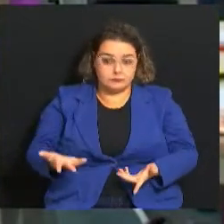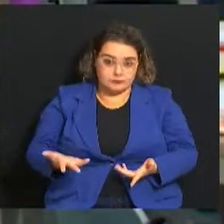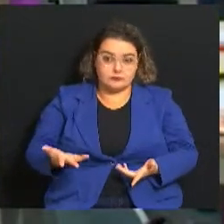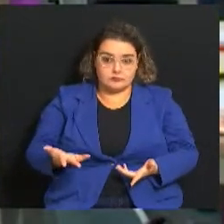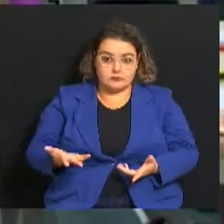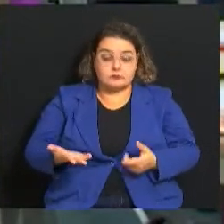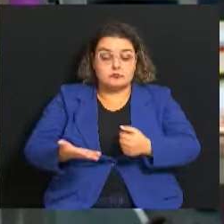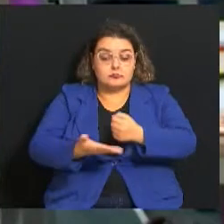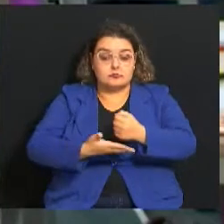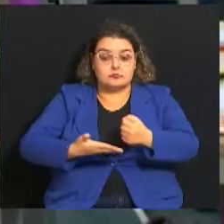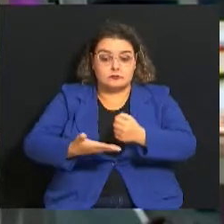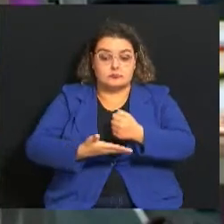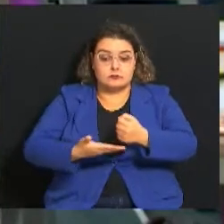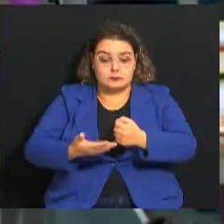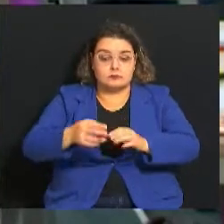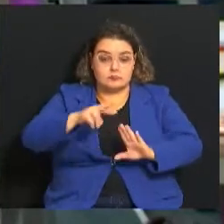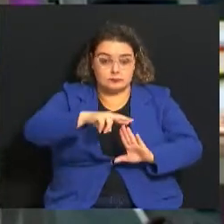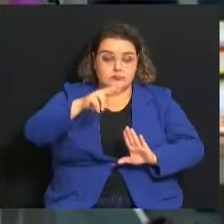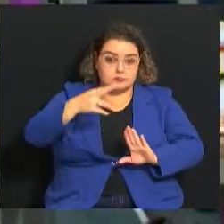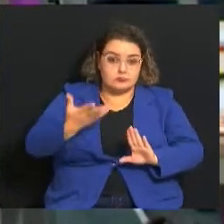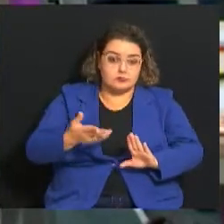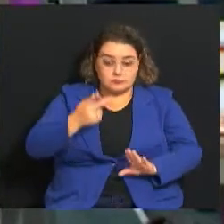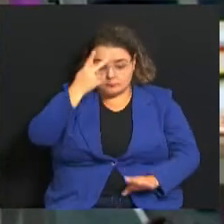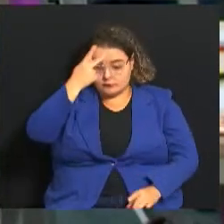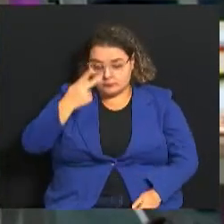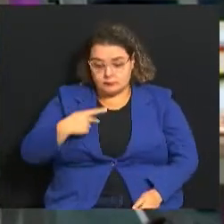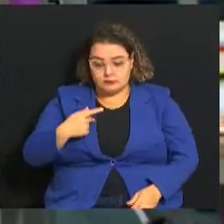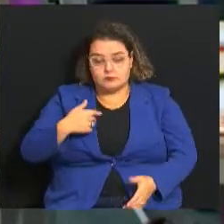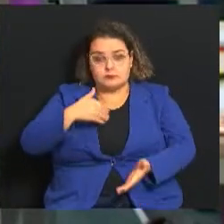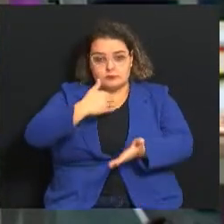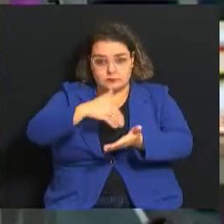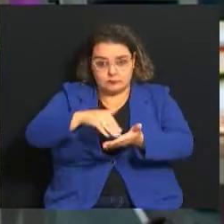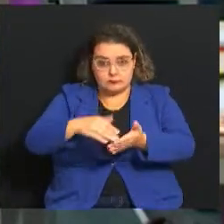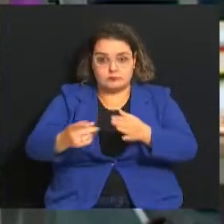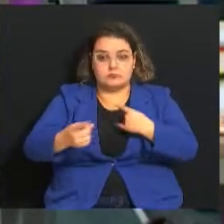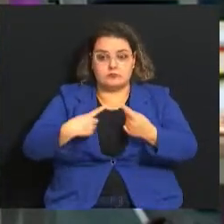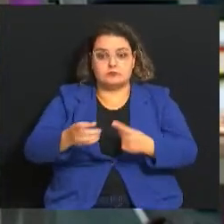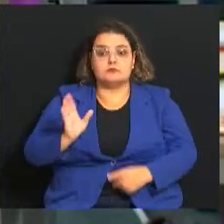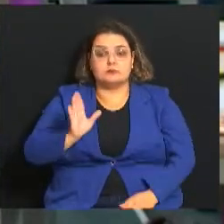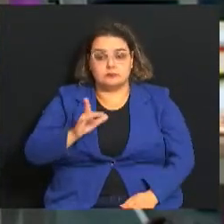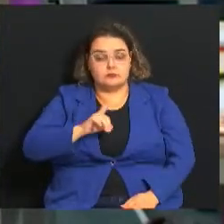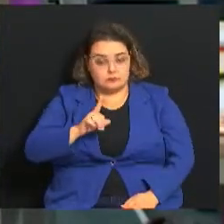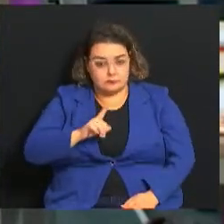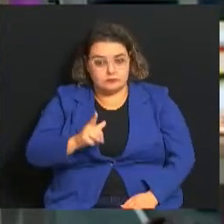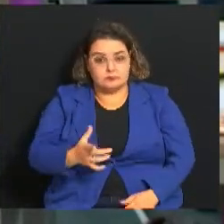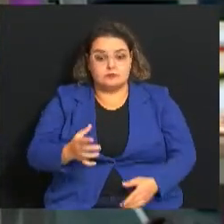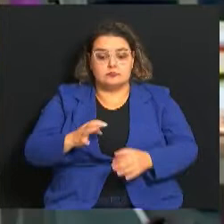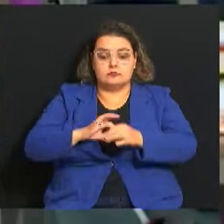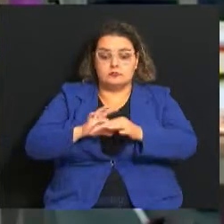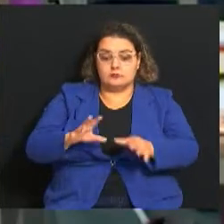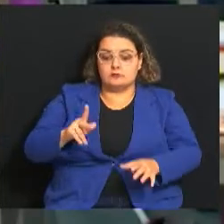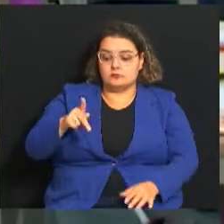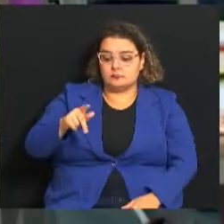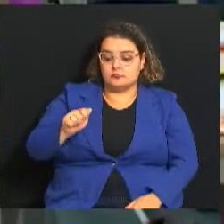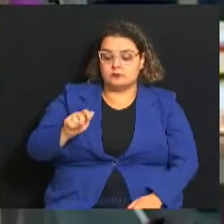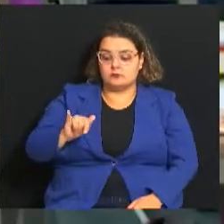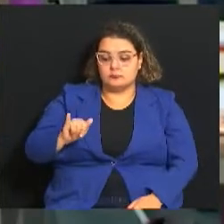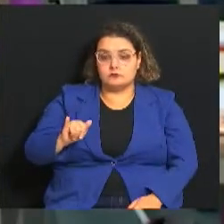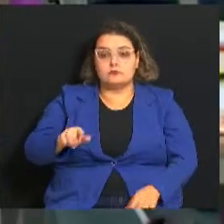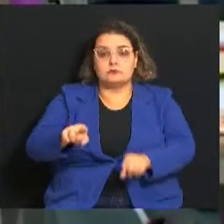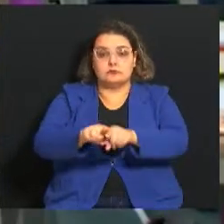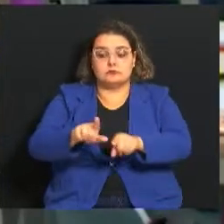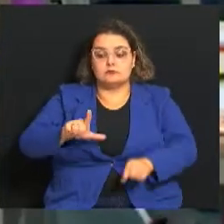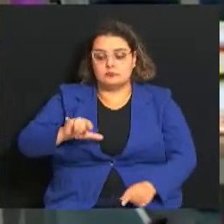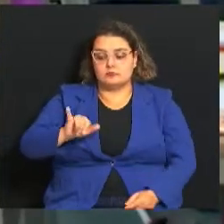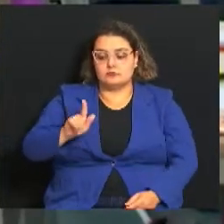numa resolução que a própria Secretaria de Transporte já tem no município, permitindo que o PAI e o ligado faça uso